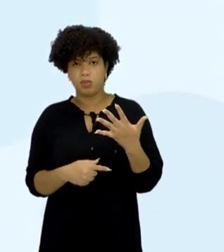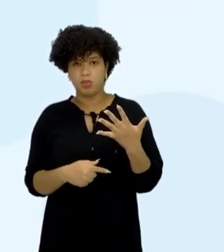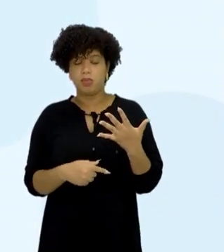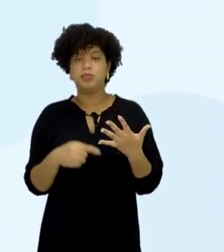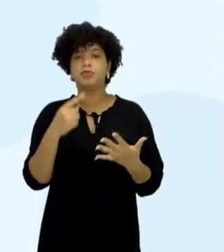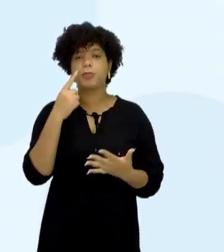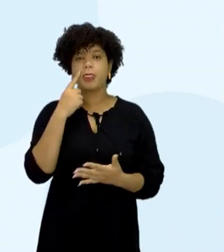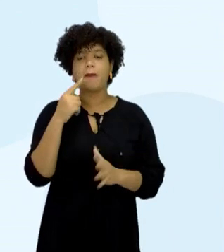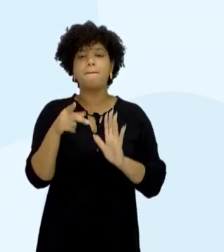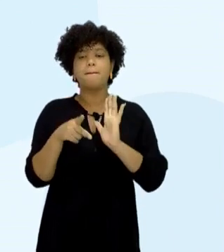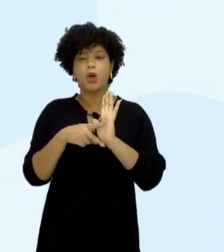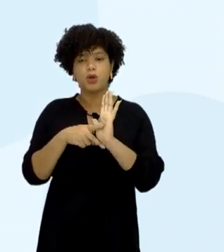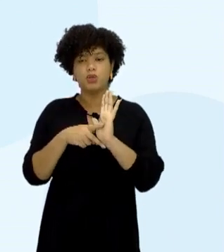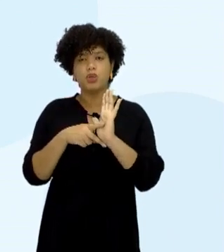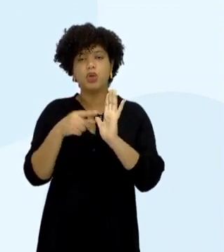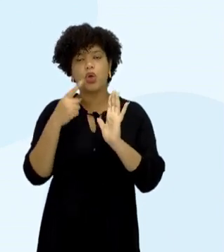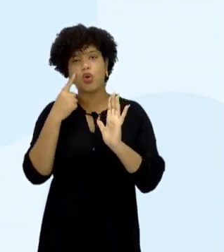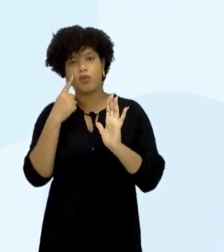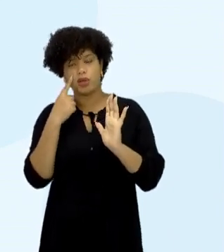aí 83